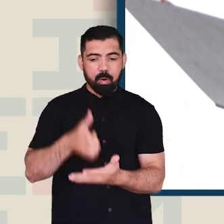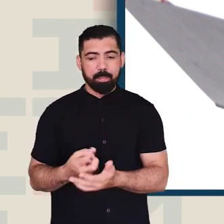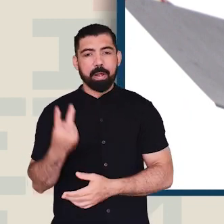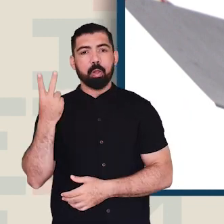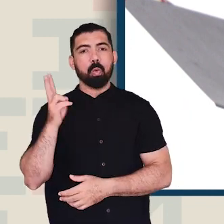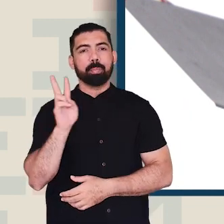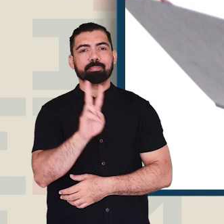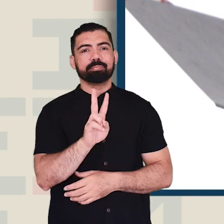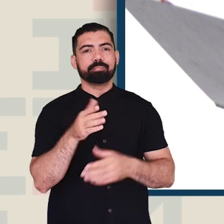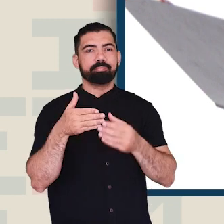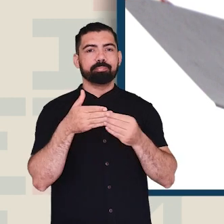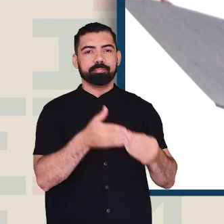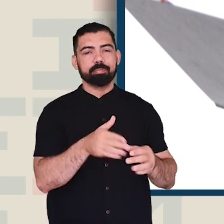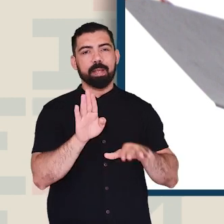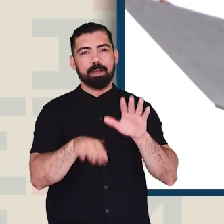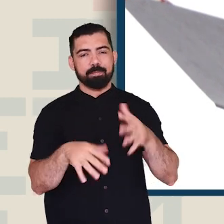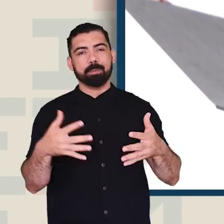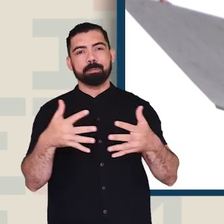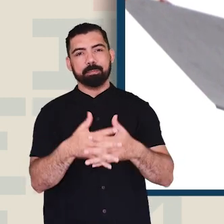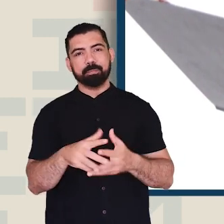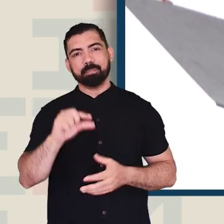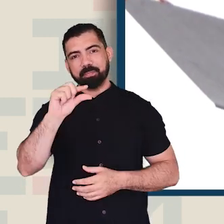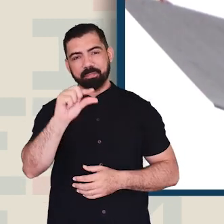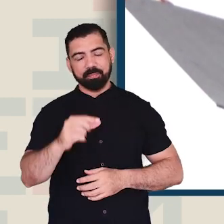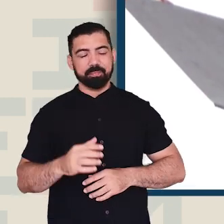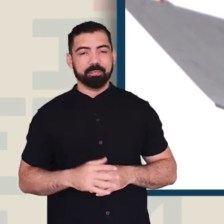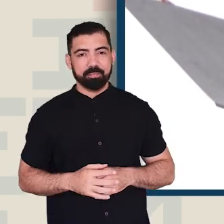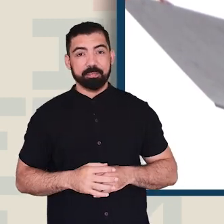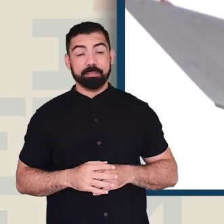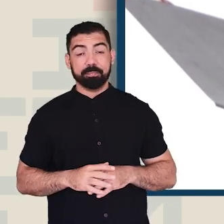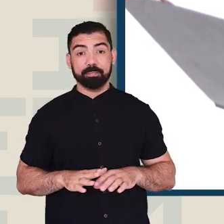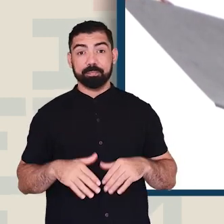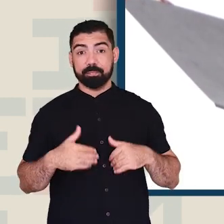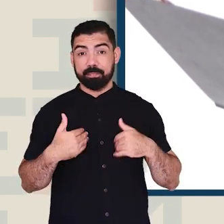dois instrumentos, né? E, então,